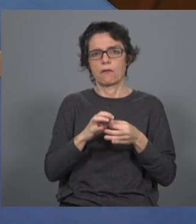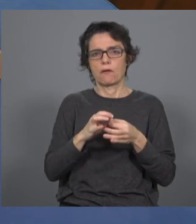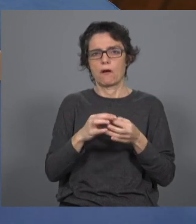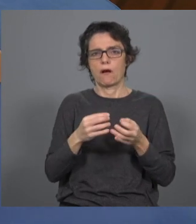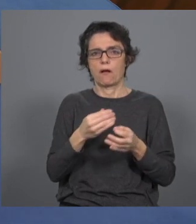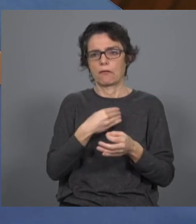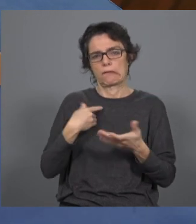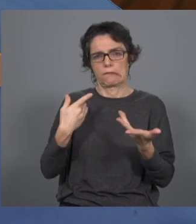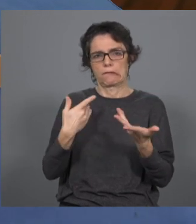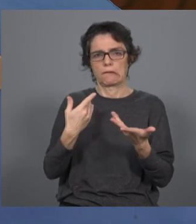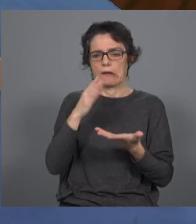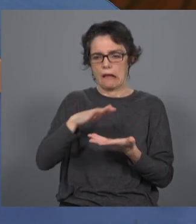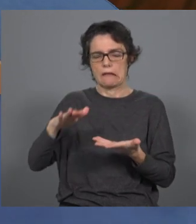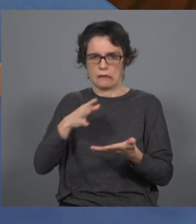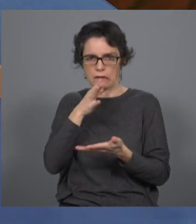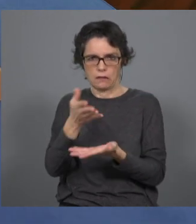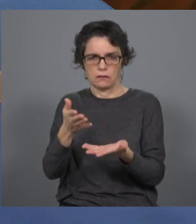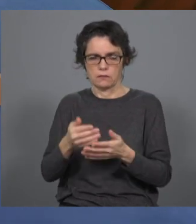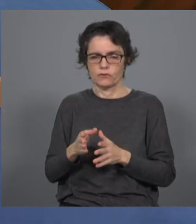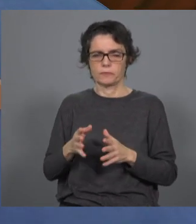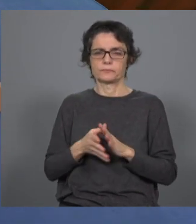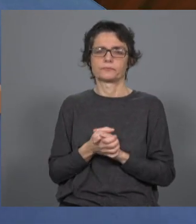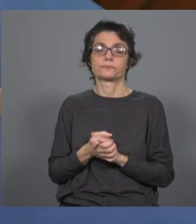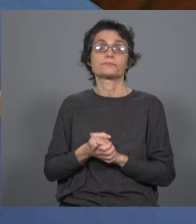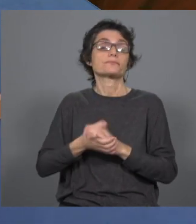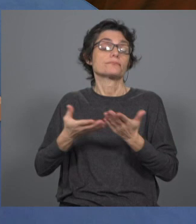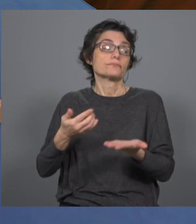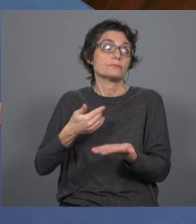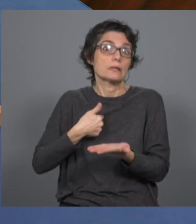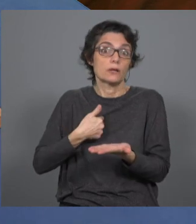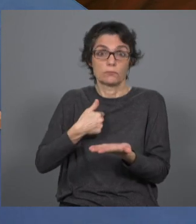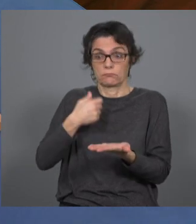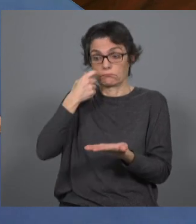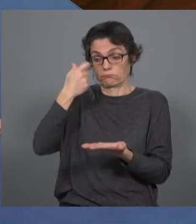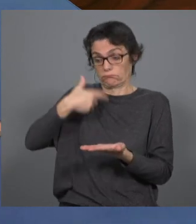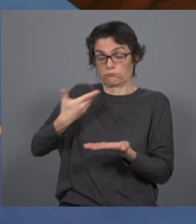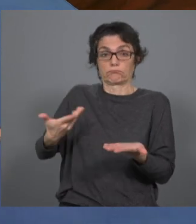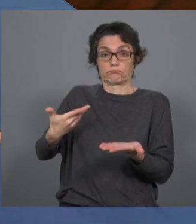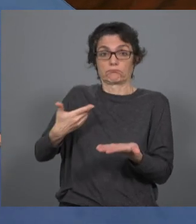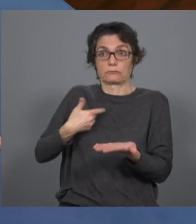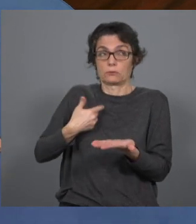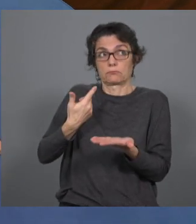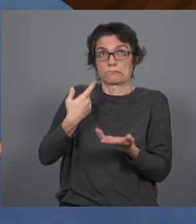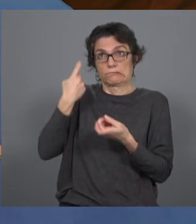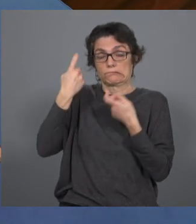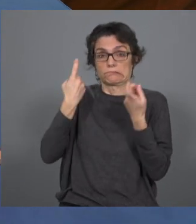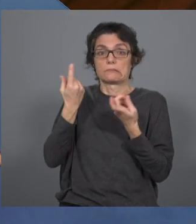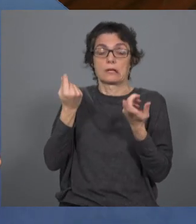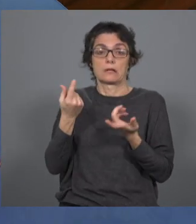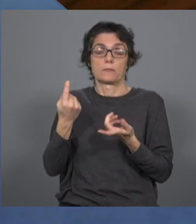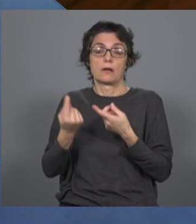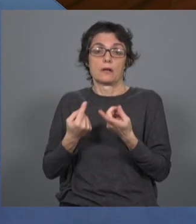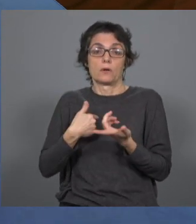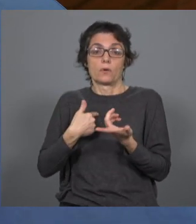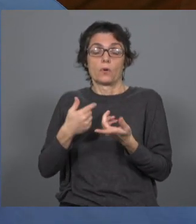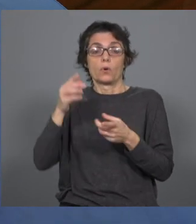provadas cientificamente. Eu como pessoa que também penso e como psicólogo pergunto-me porquê